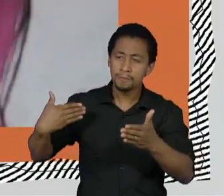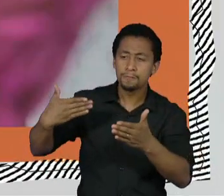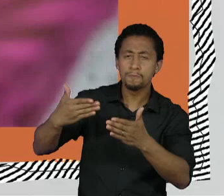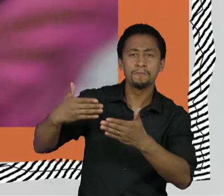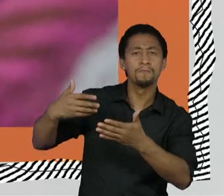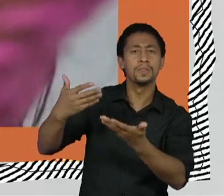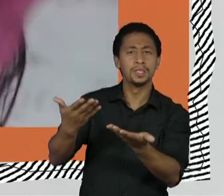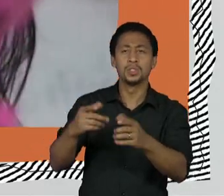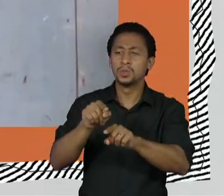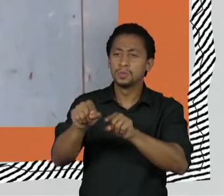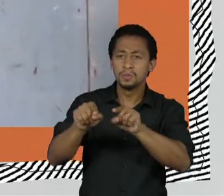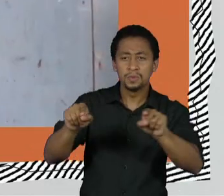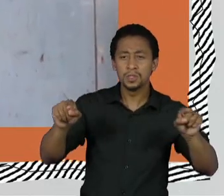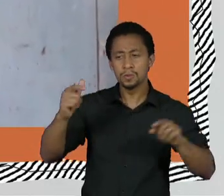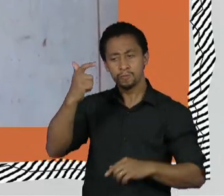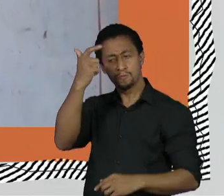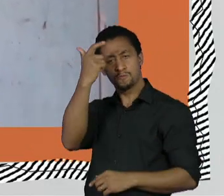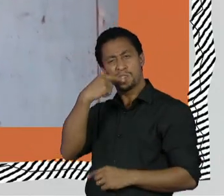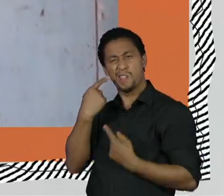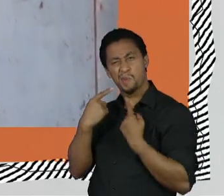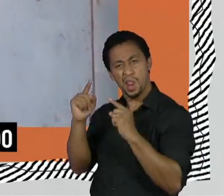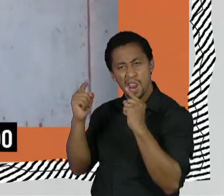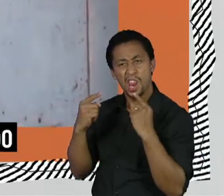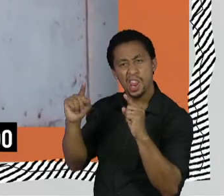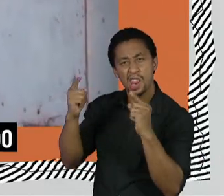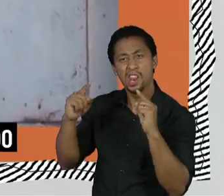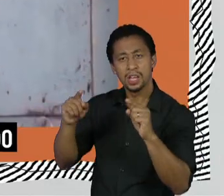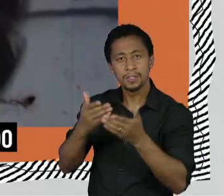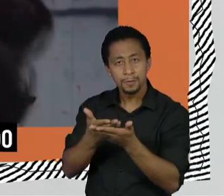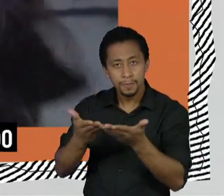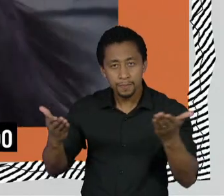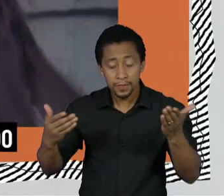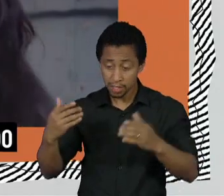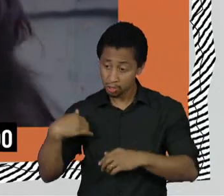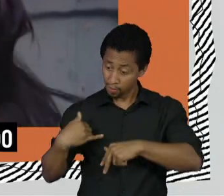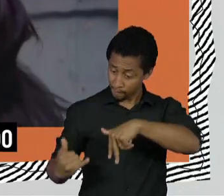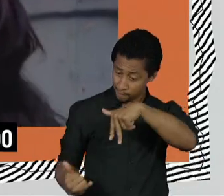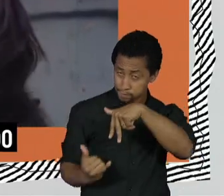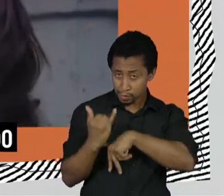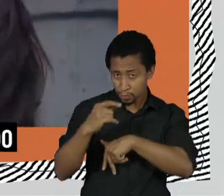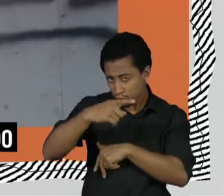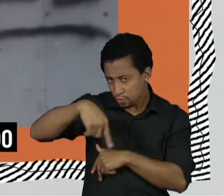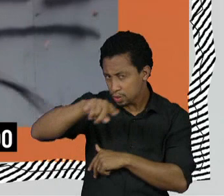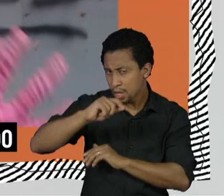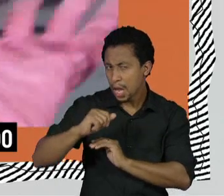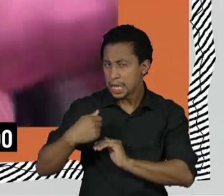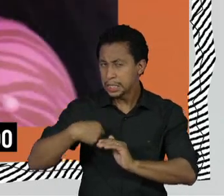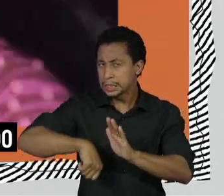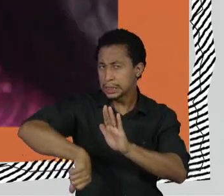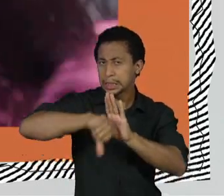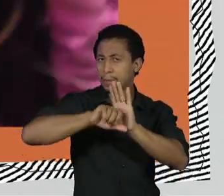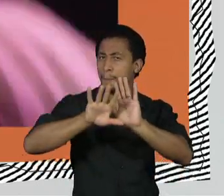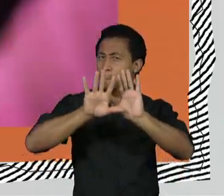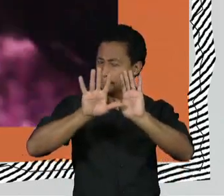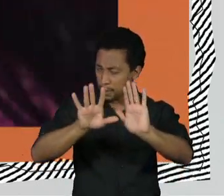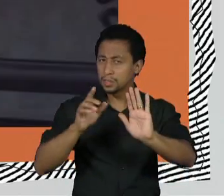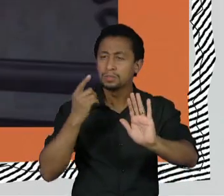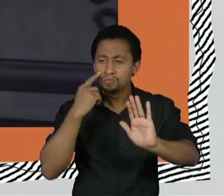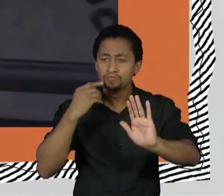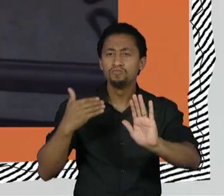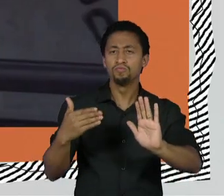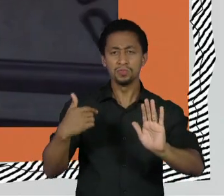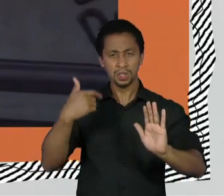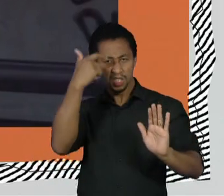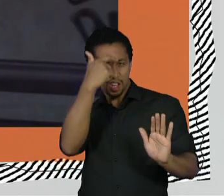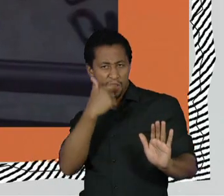drama da clientela que compra sem nenhum tostão. Eu sou a vítima do seu crime mais hediondo. Eu sou a cria, filha